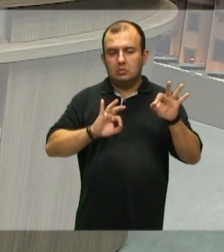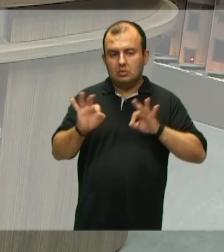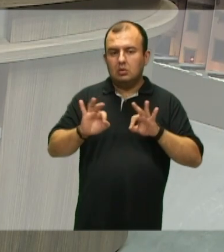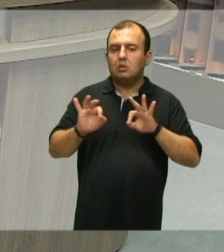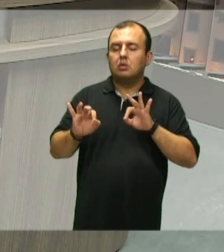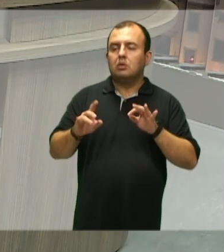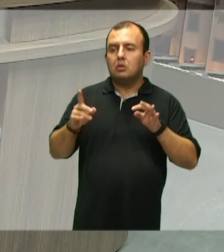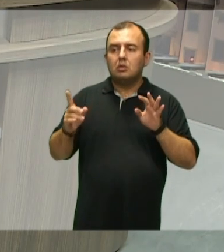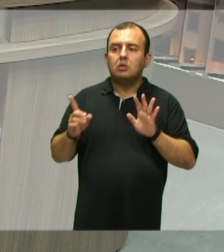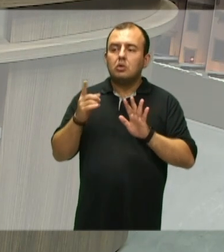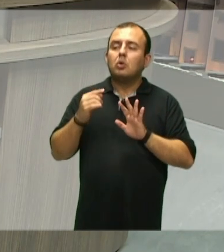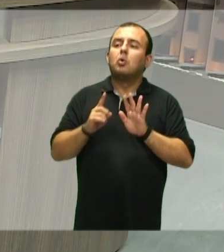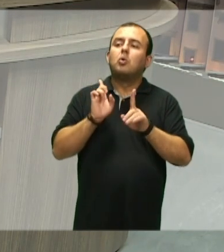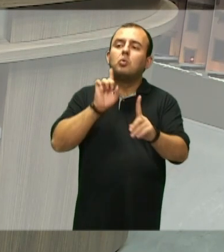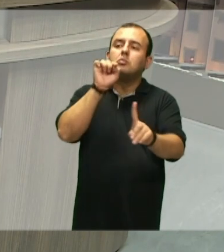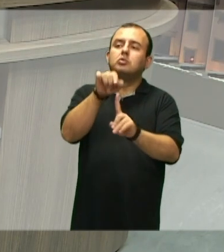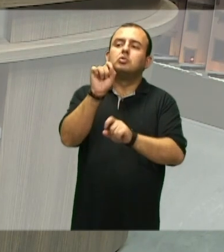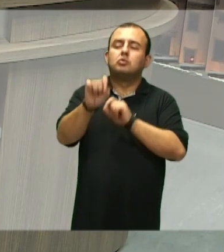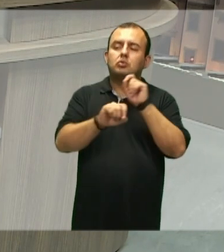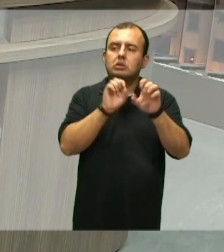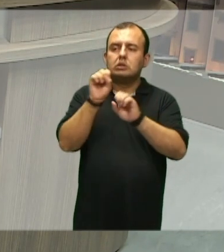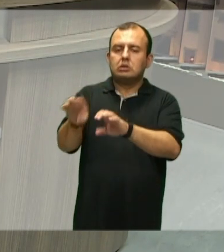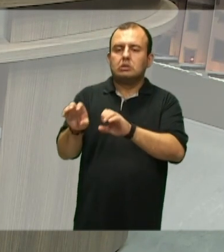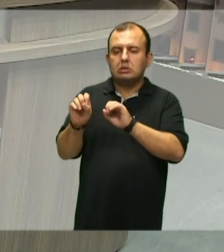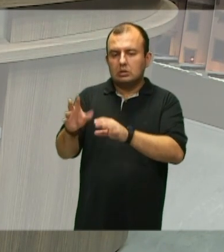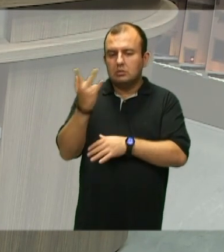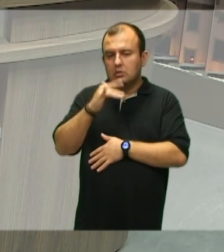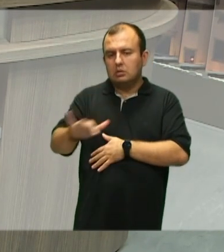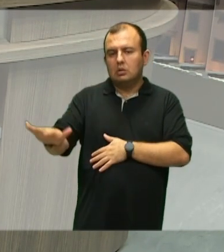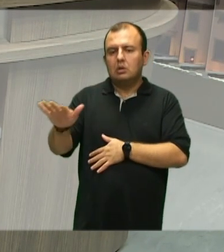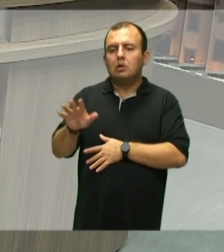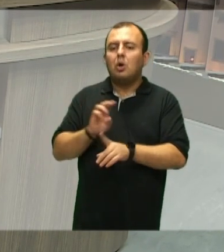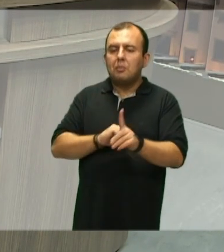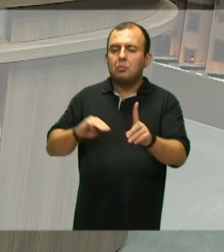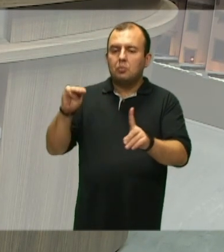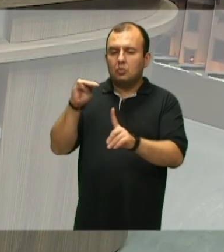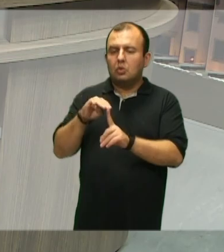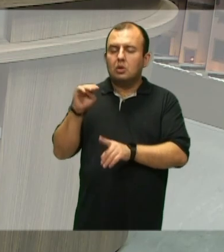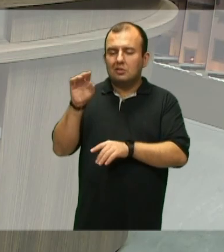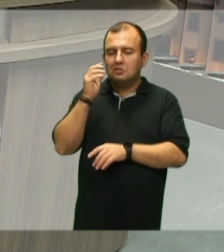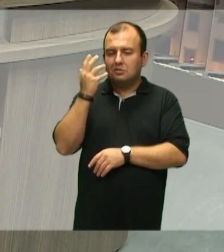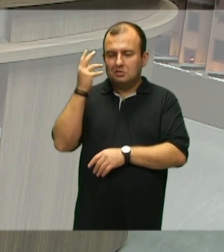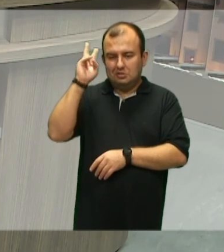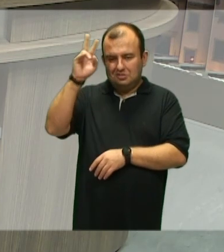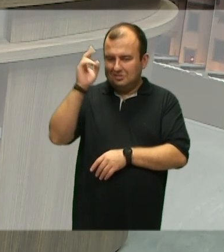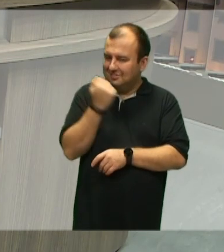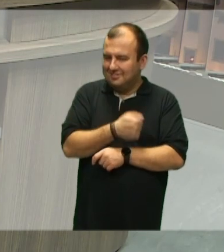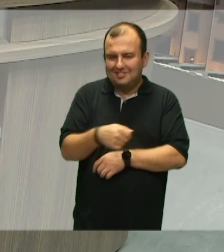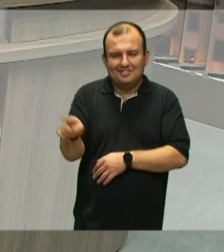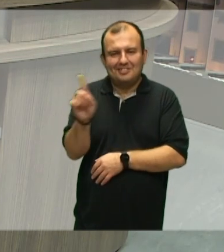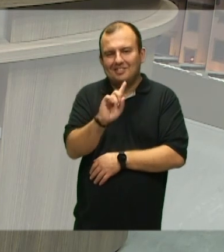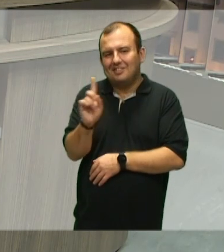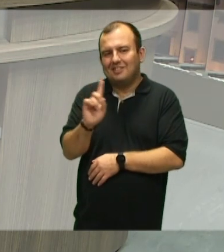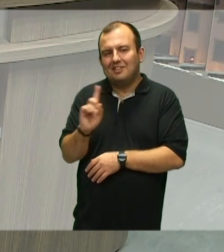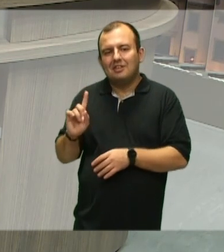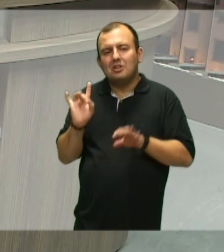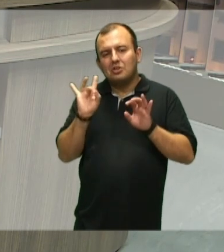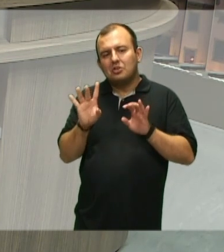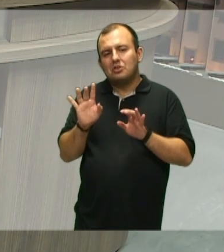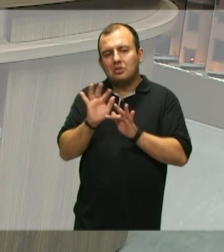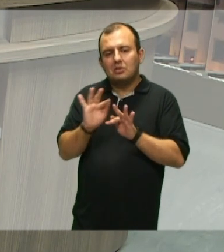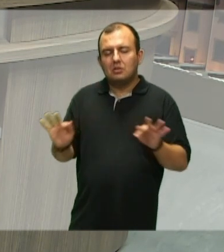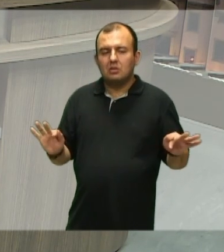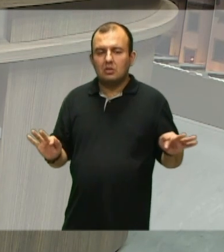uma mensagem, para dar um fundamento, uma moral da história. Né? Pode ser